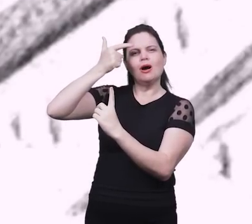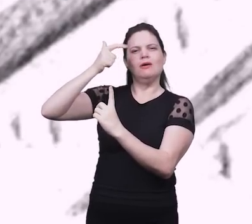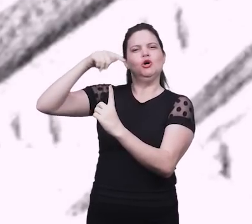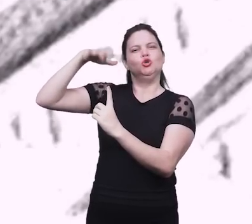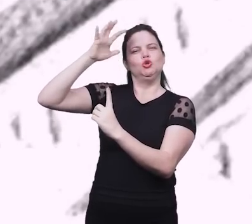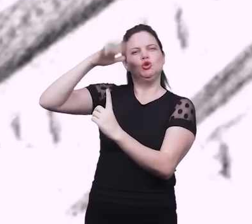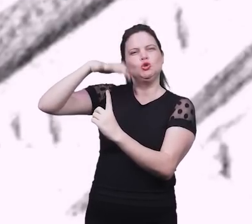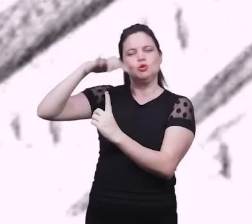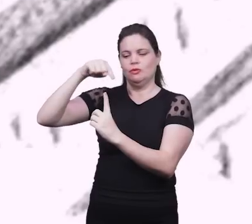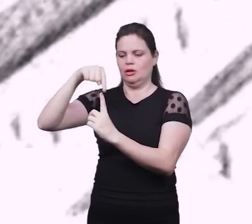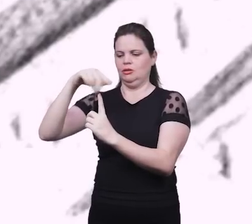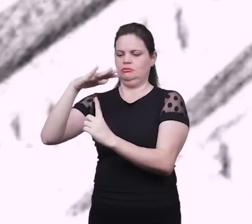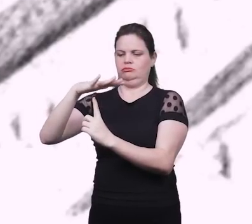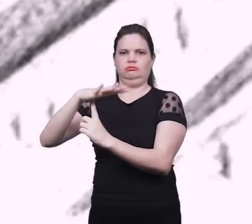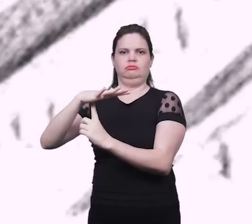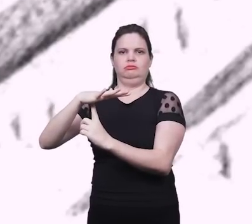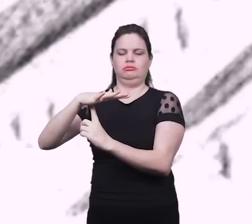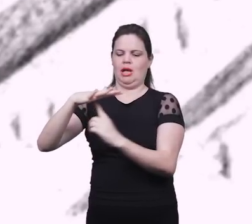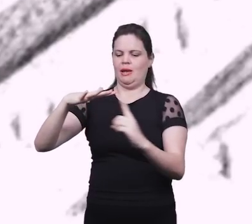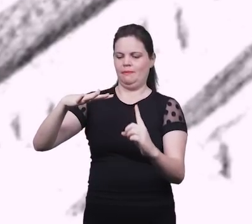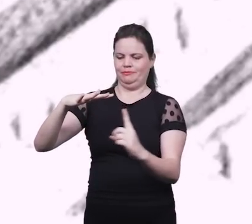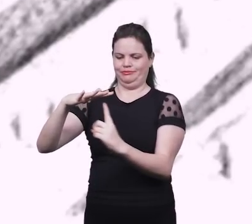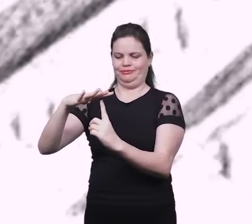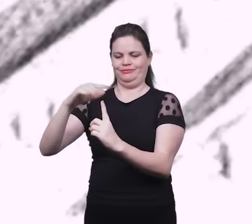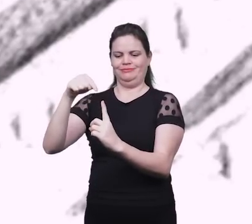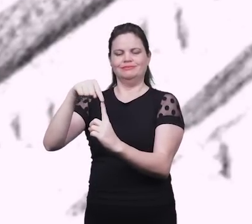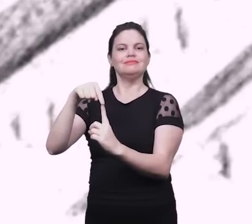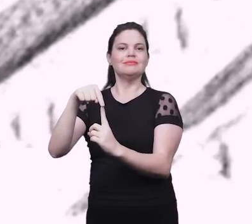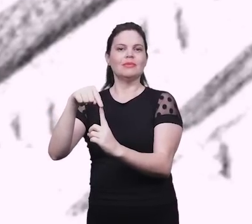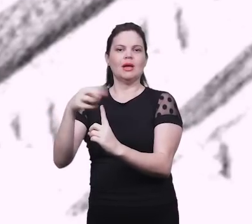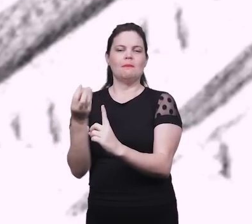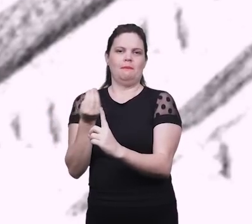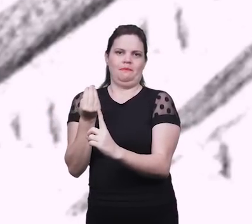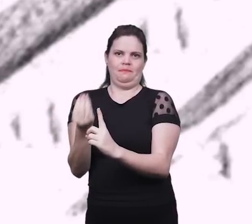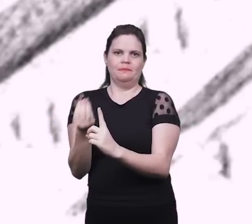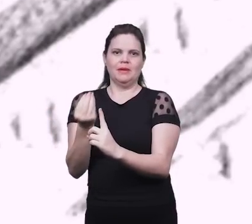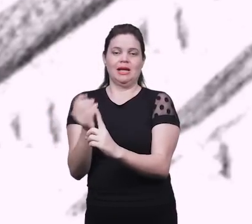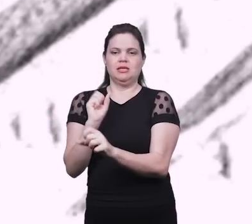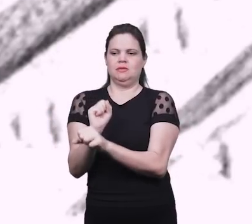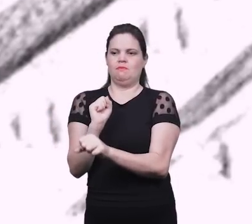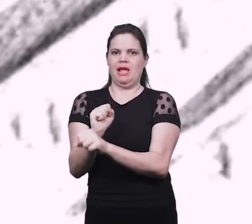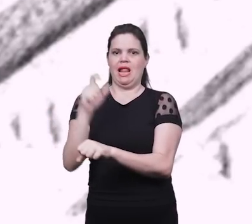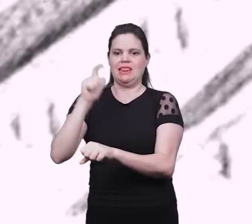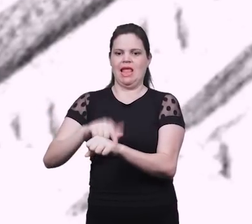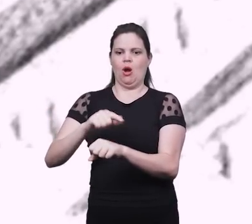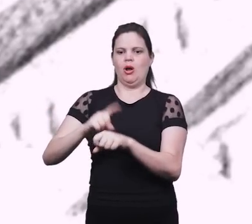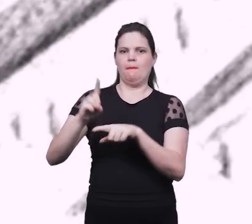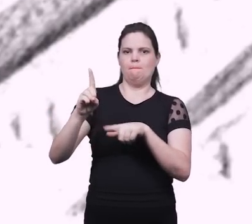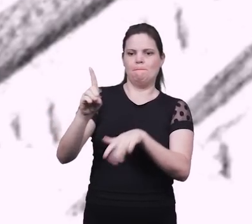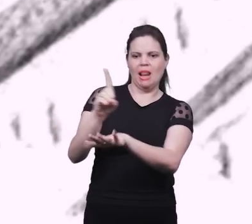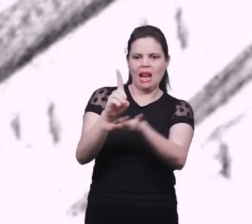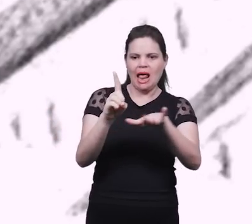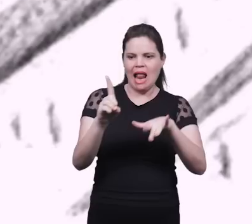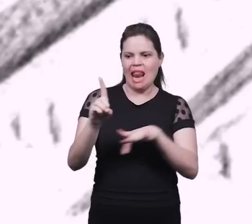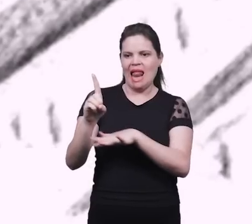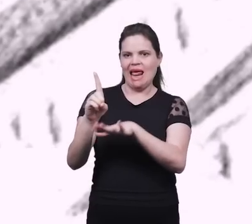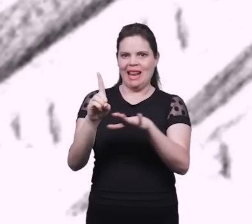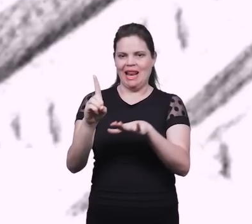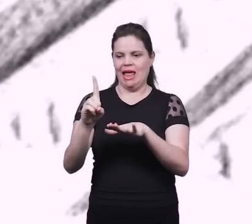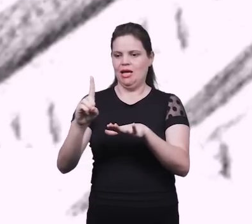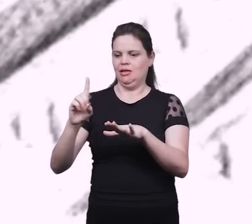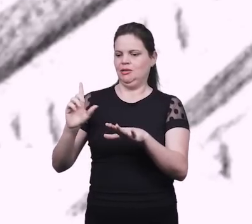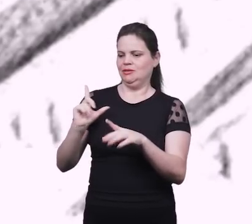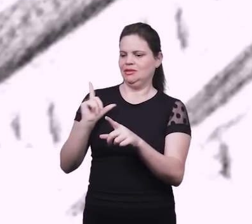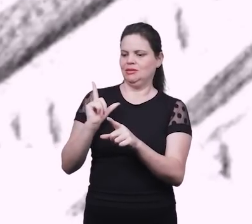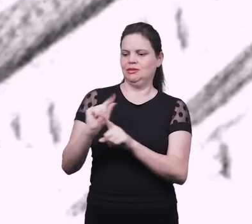e também na chuva, quando porventura tinha chuva. Esses dois tanques, o tanque ele era de